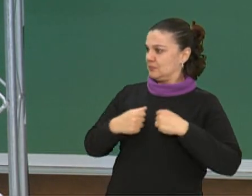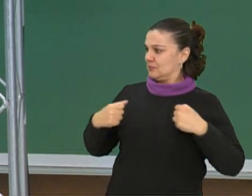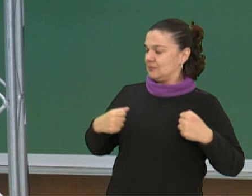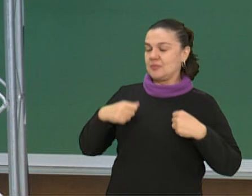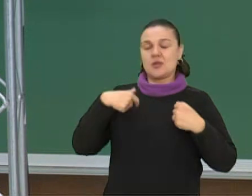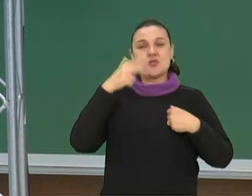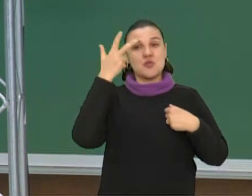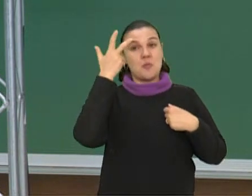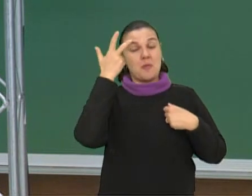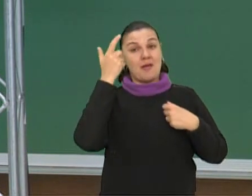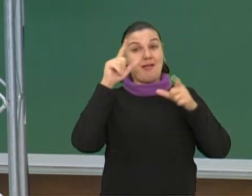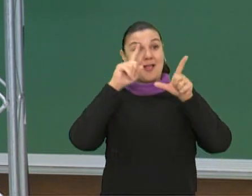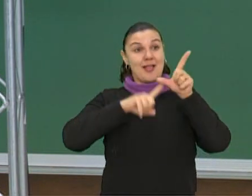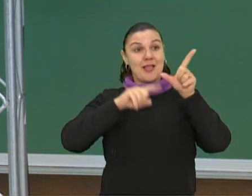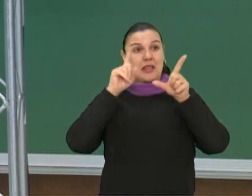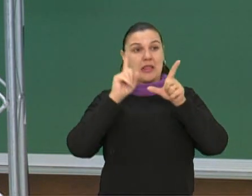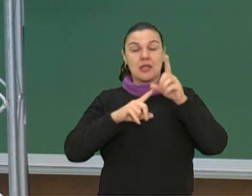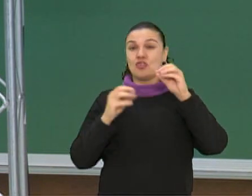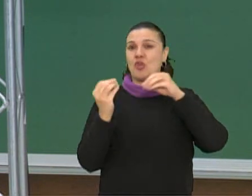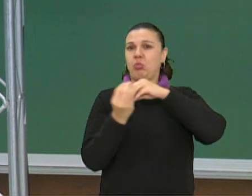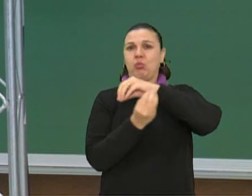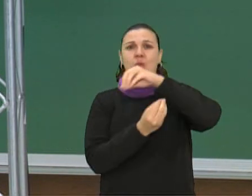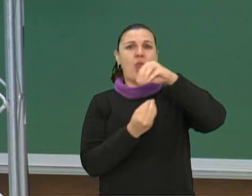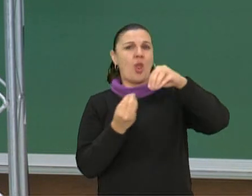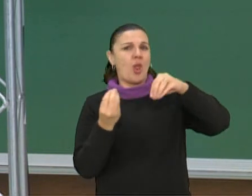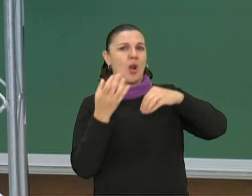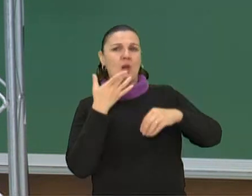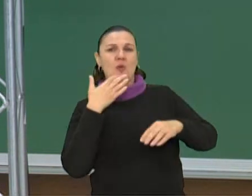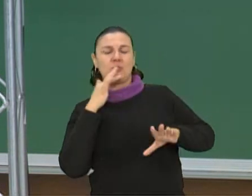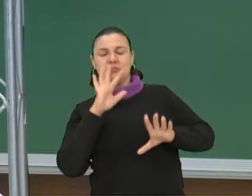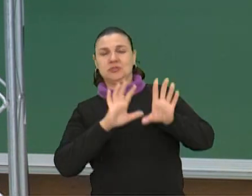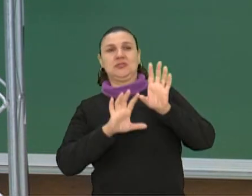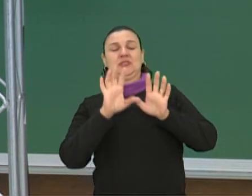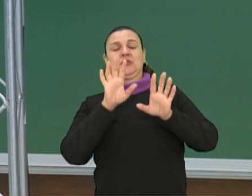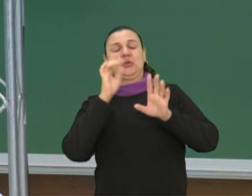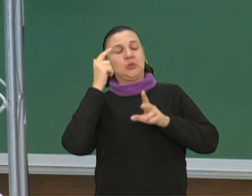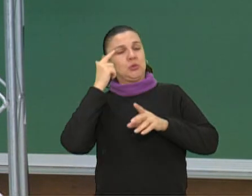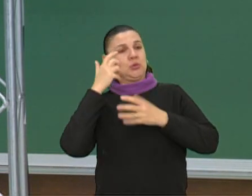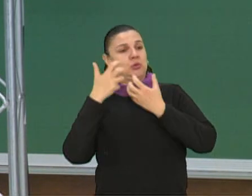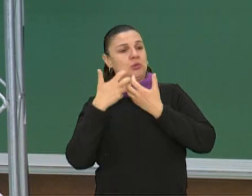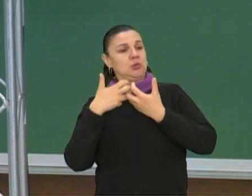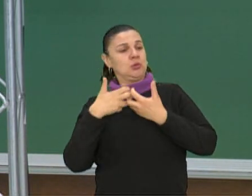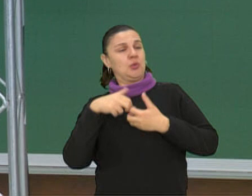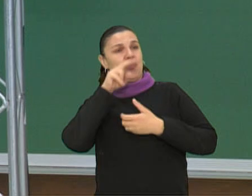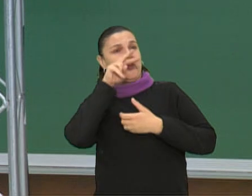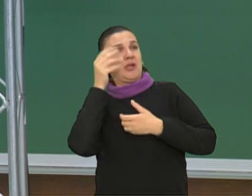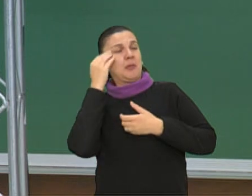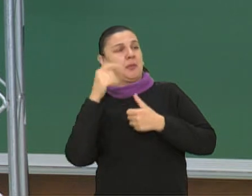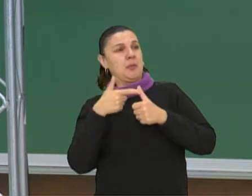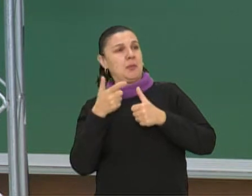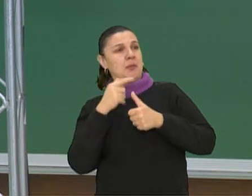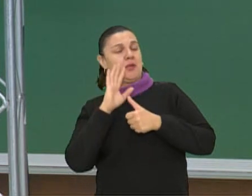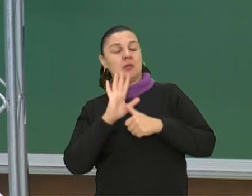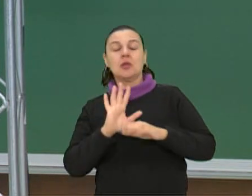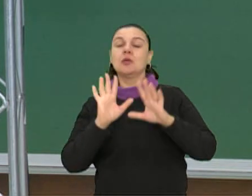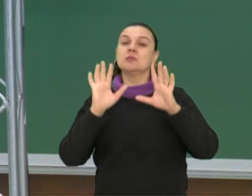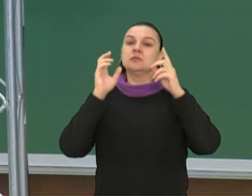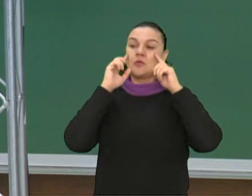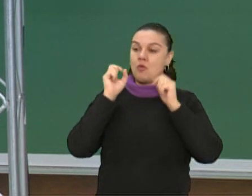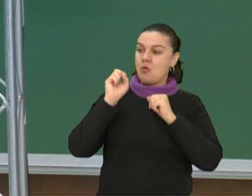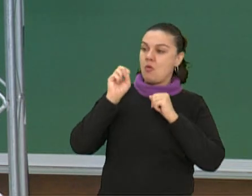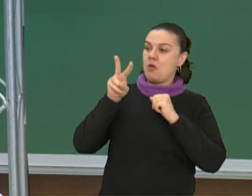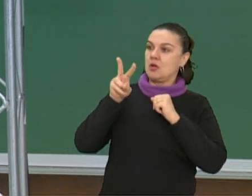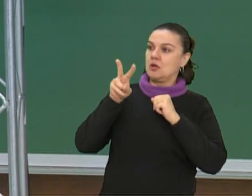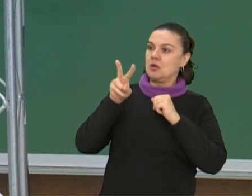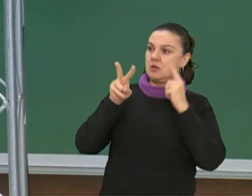não têm aquela mistura, aquela poluição visual que a pessoa fica pensando no que vai ler primeiramente. Assim que ela